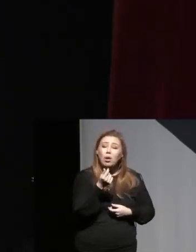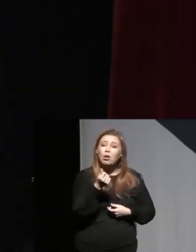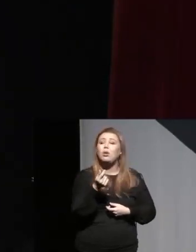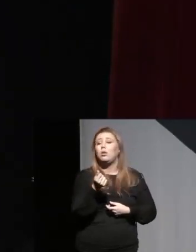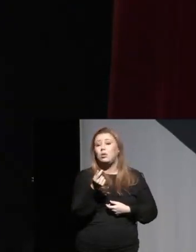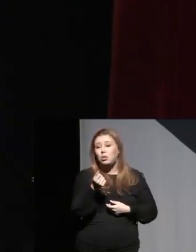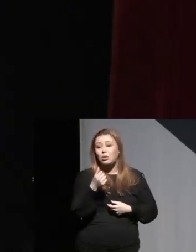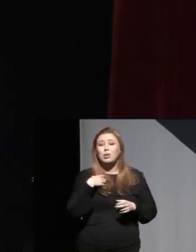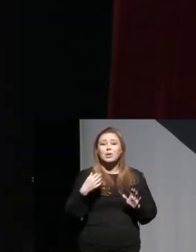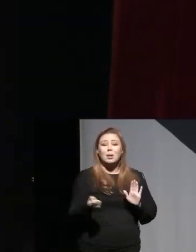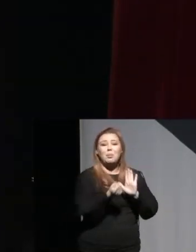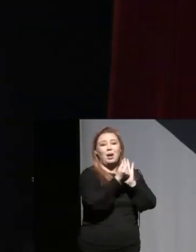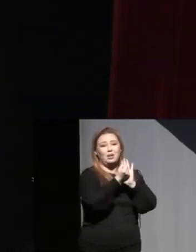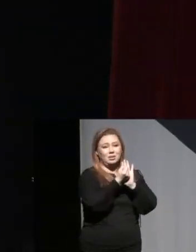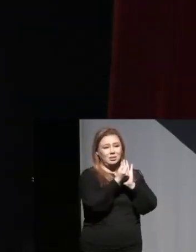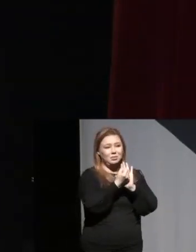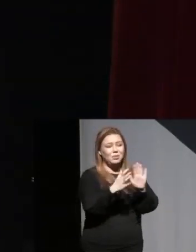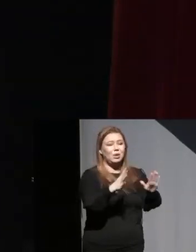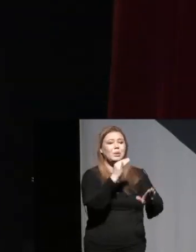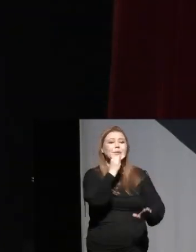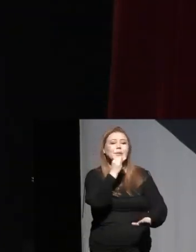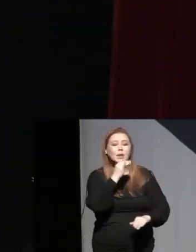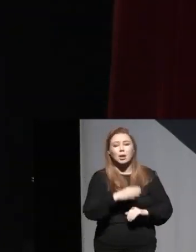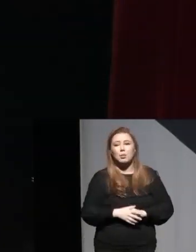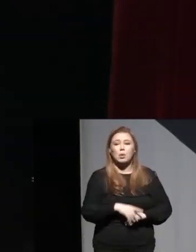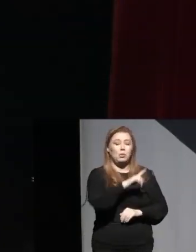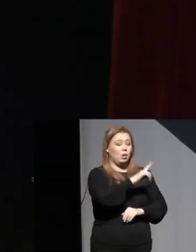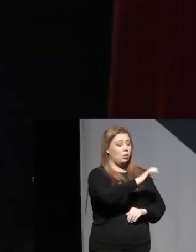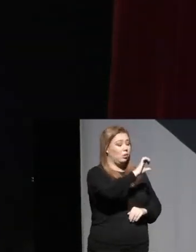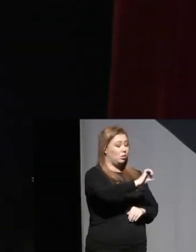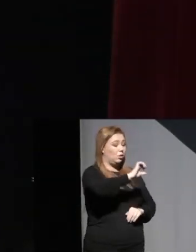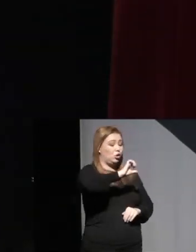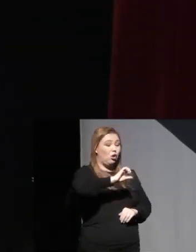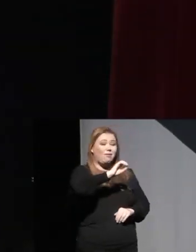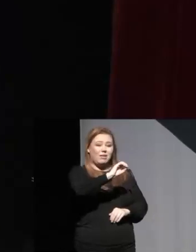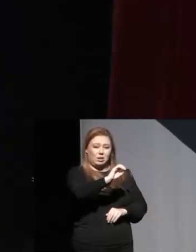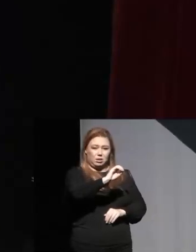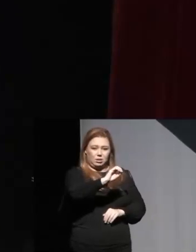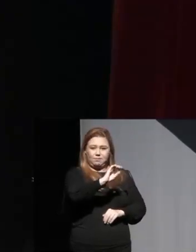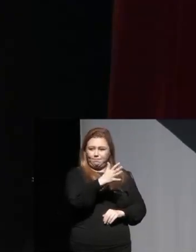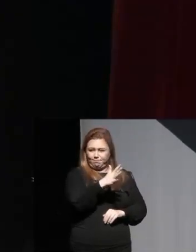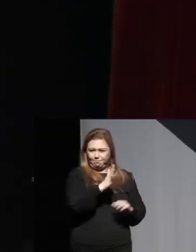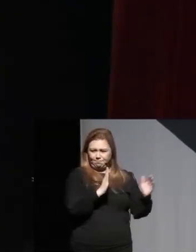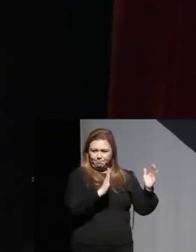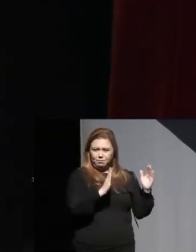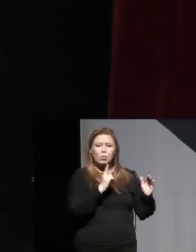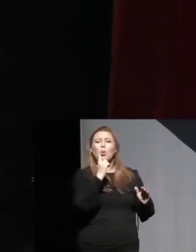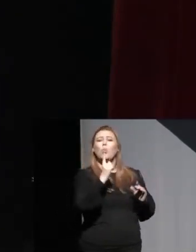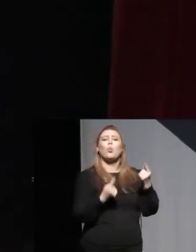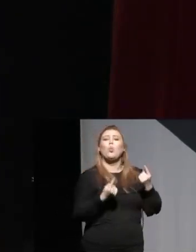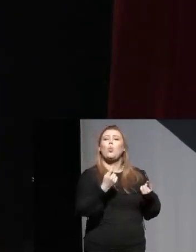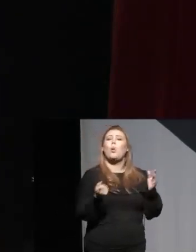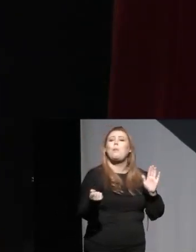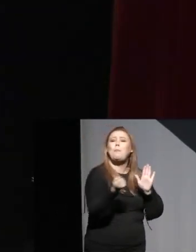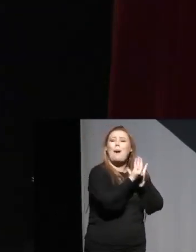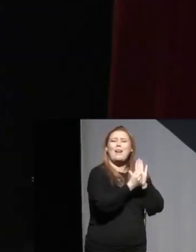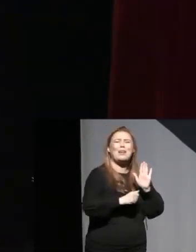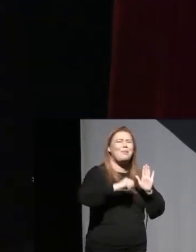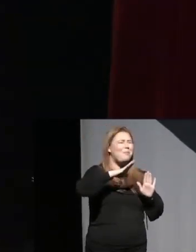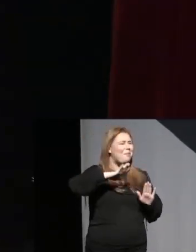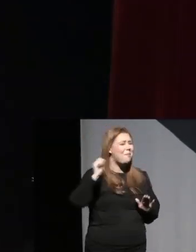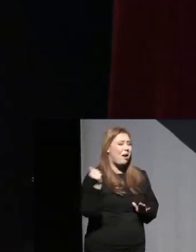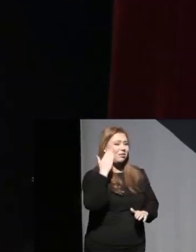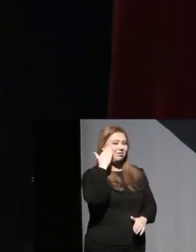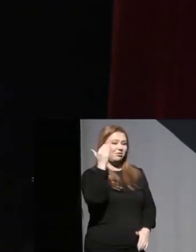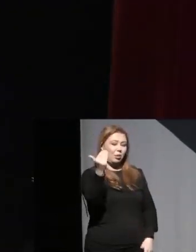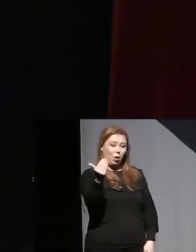das marcas. Então, se você pega a década de 90, por exemplo, quais eram as marcas mais valiosas?